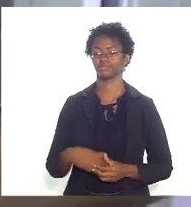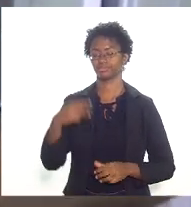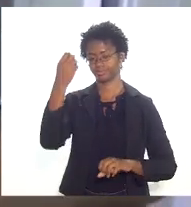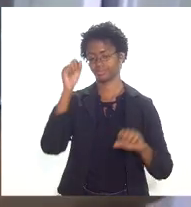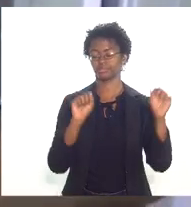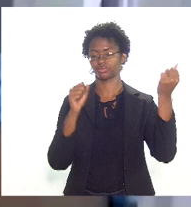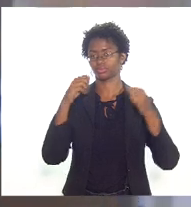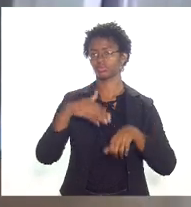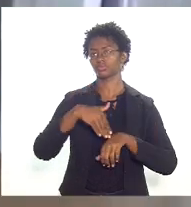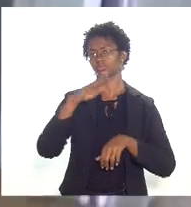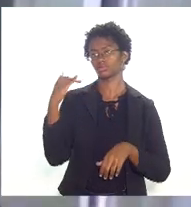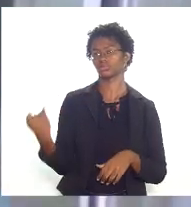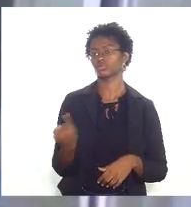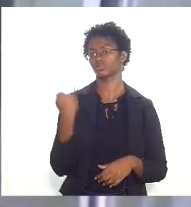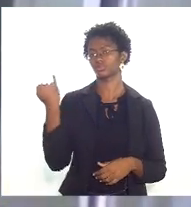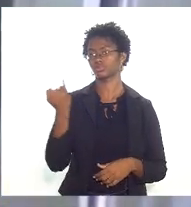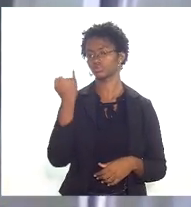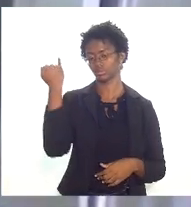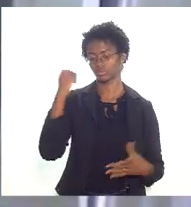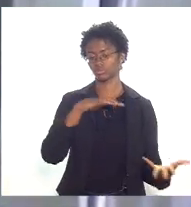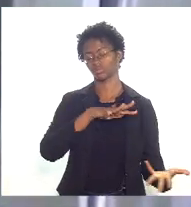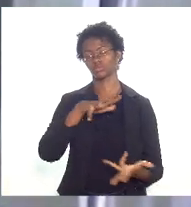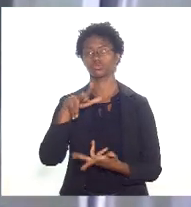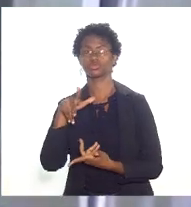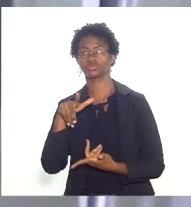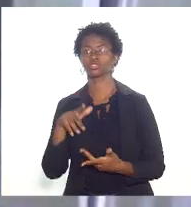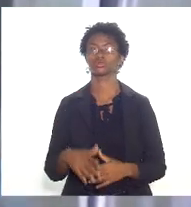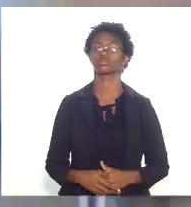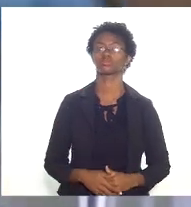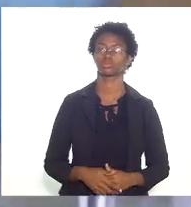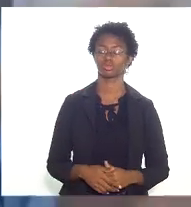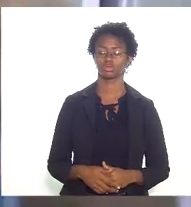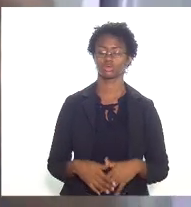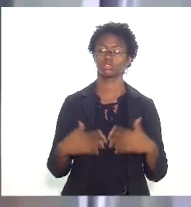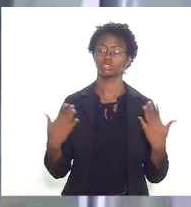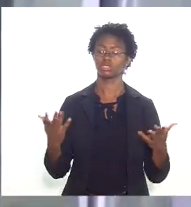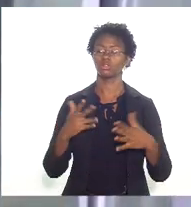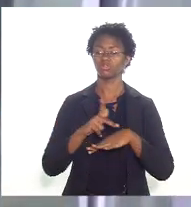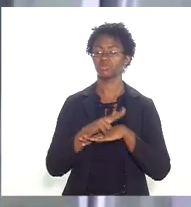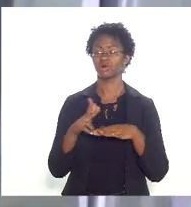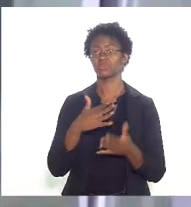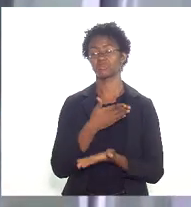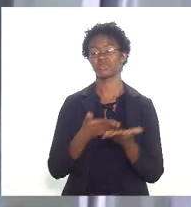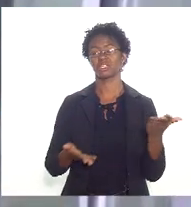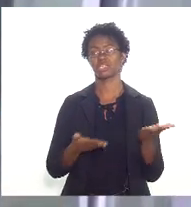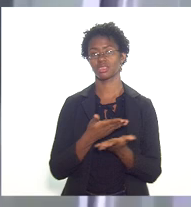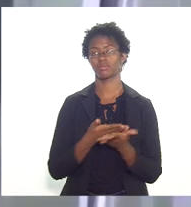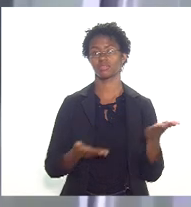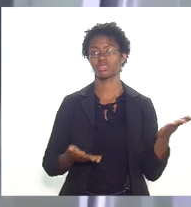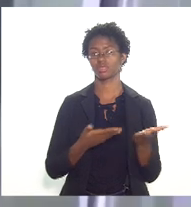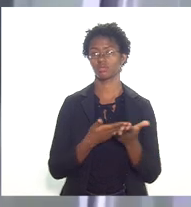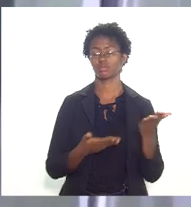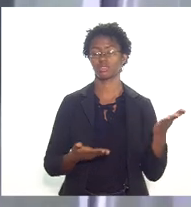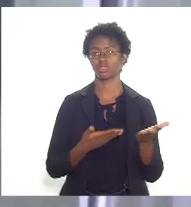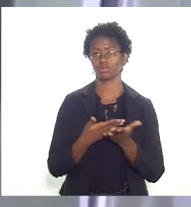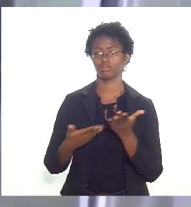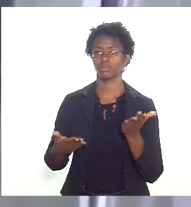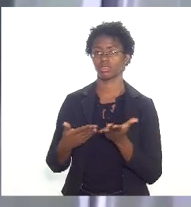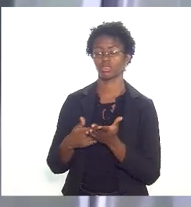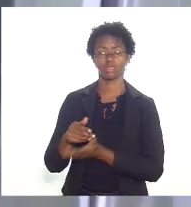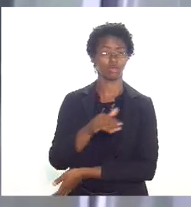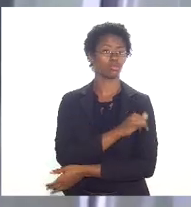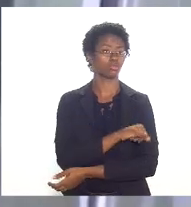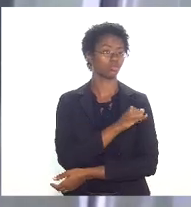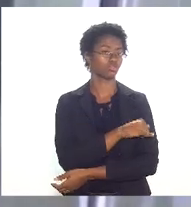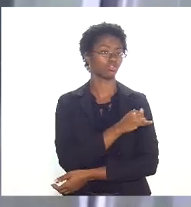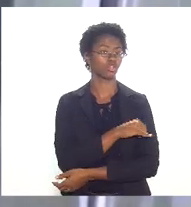mais importante Ou pelo menos uma das duas mais importante do mundo então assim tem muitas perdas acumuladas pelo Rio de Janeiro e a